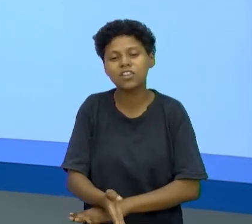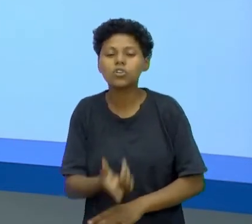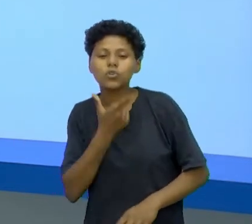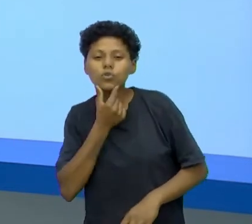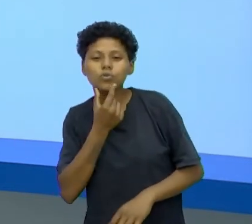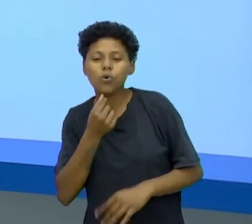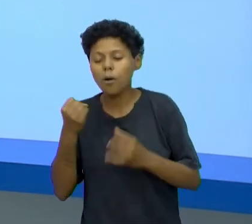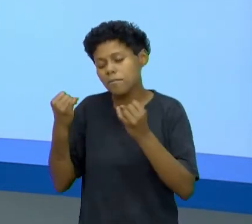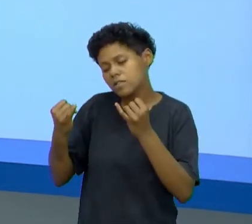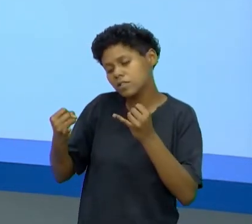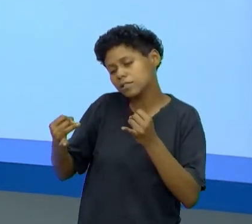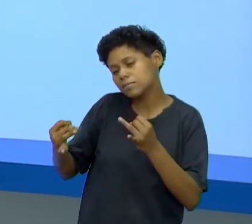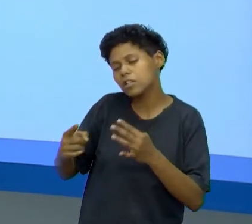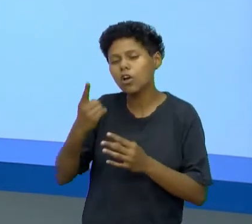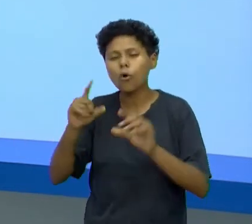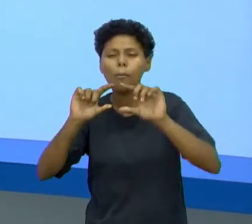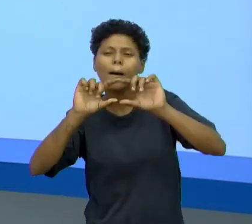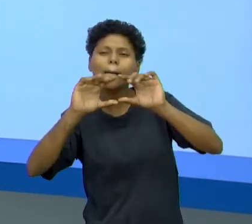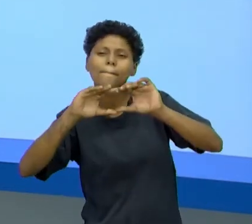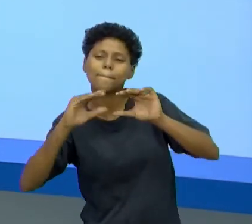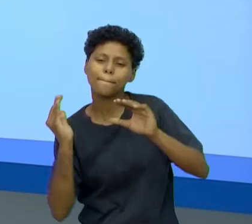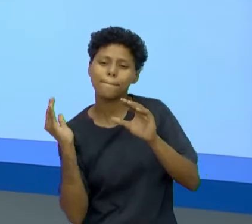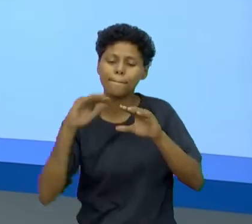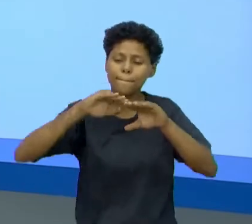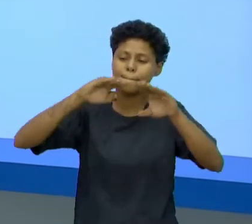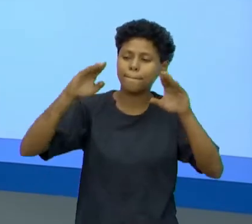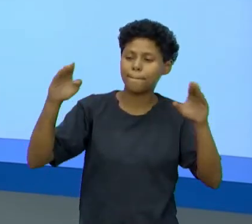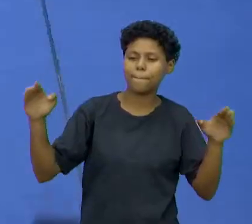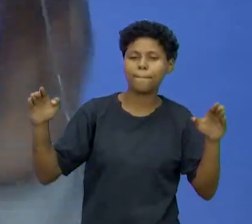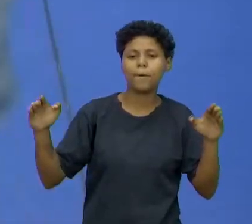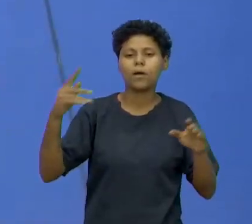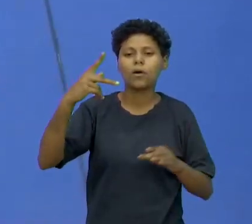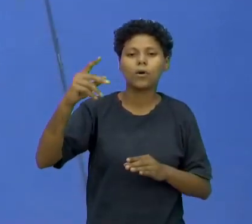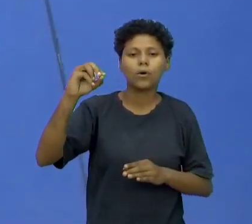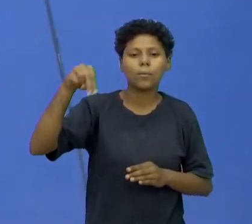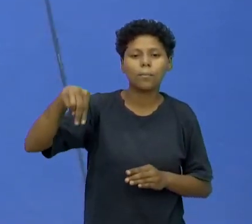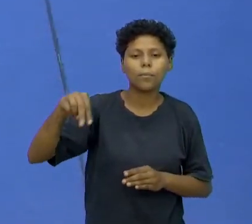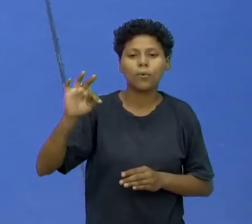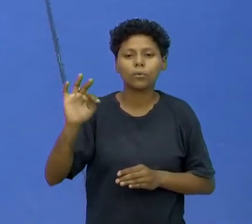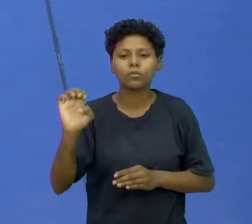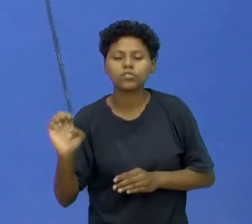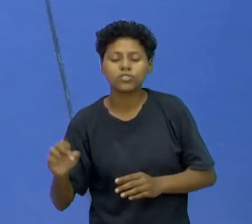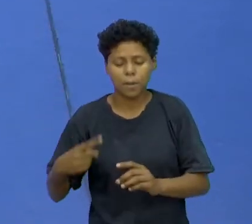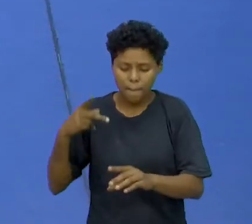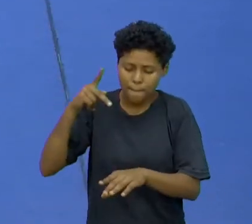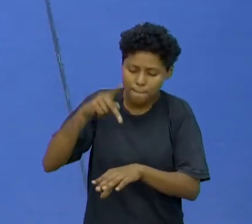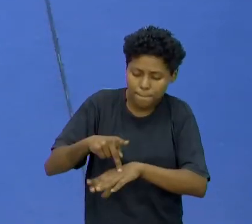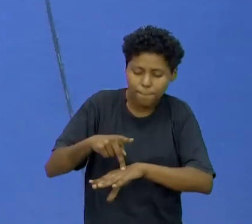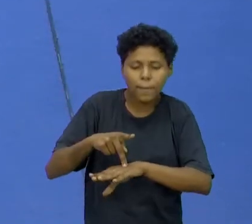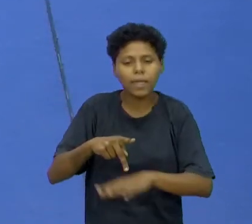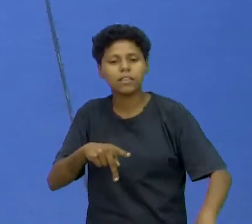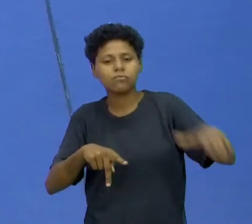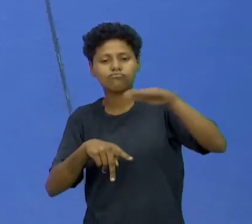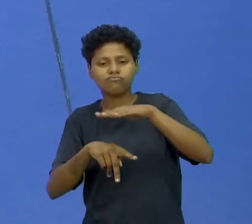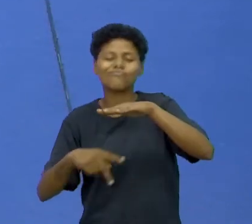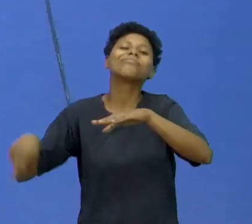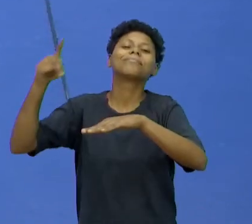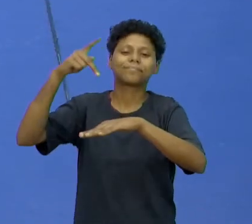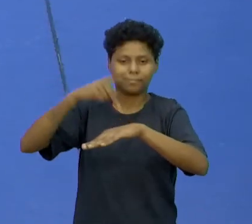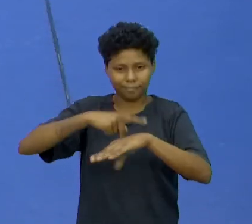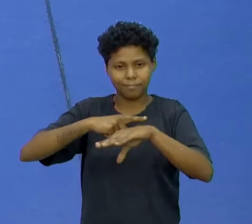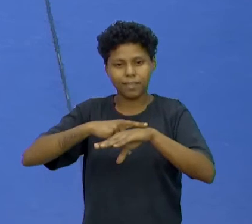ponte, pedra por pedra. Então, agora sim, ó, pode voltar aqui para o que a gente estava mostrando. Então ele fala que tem uma pedra que é a